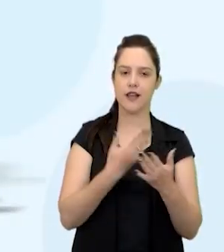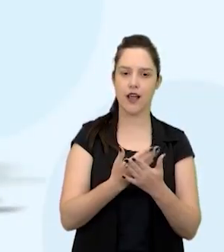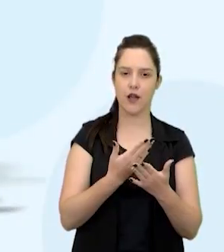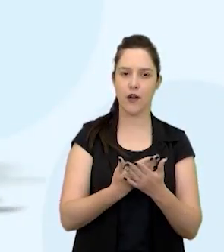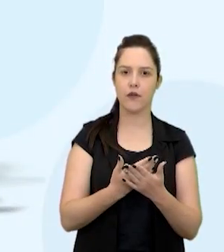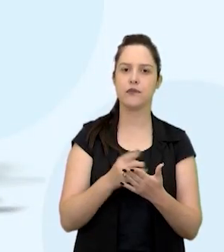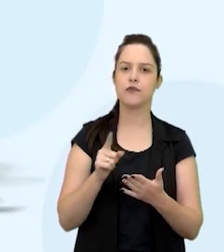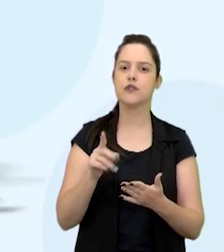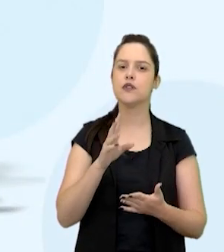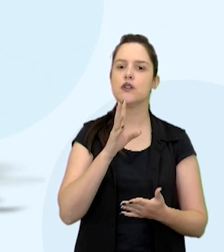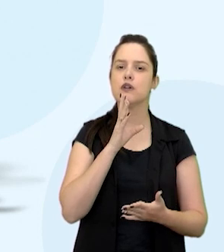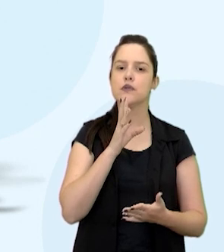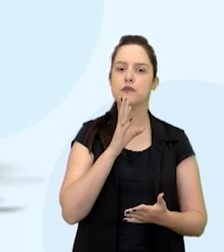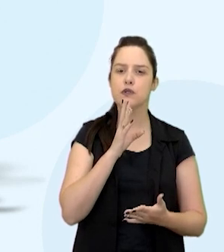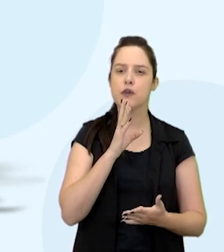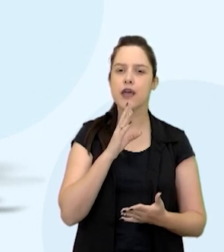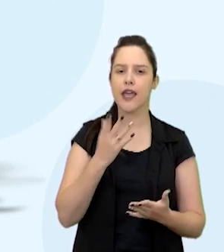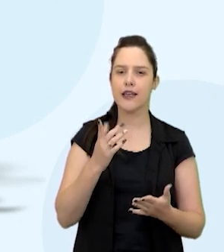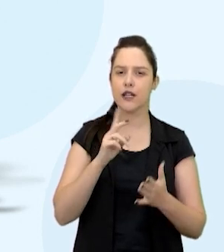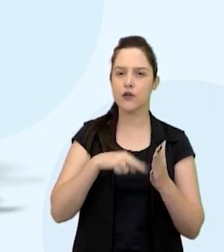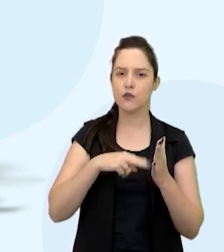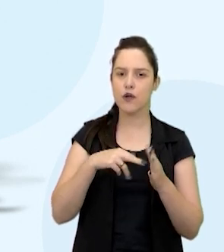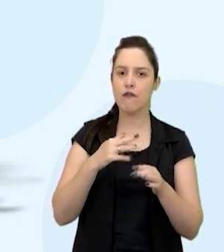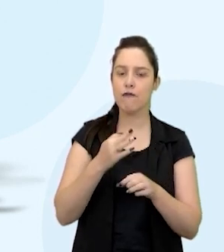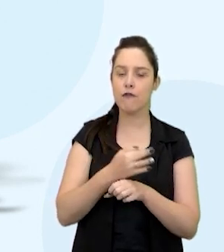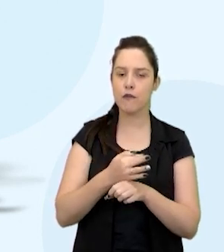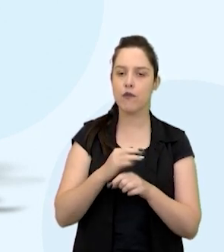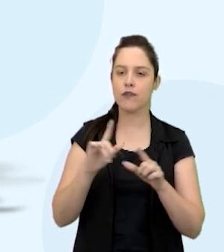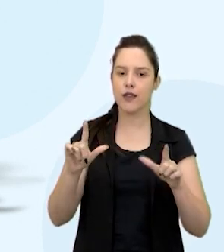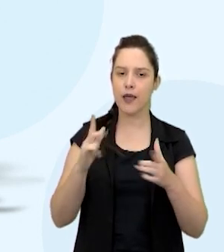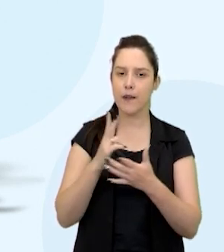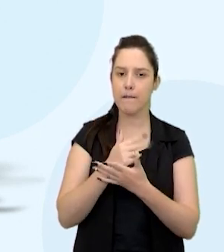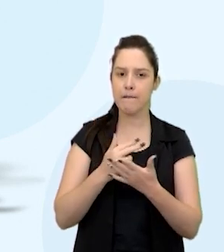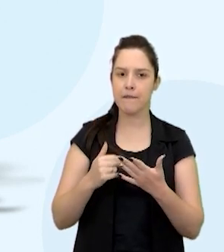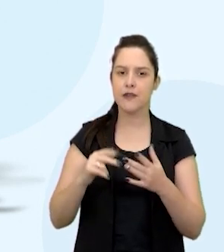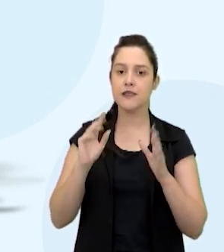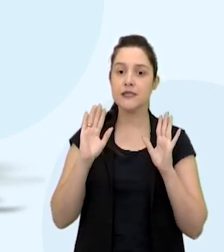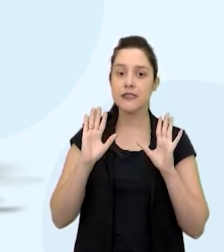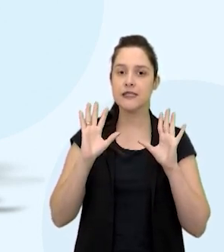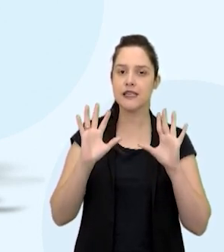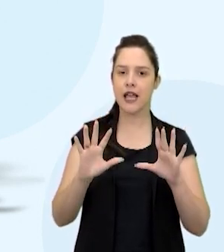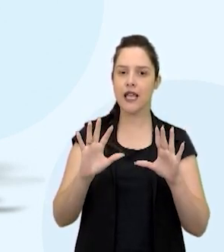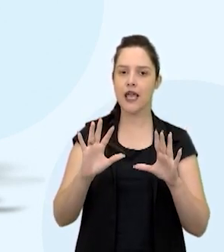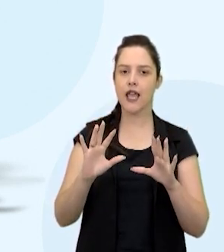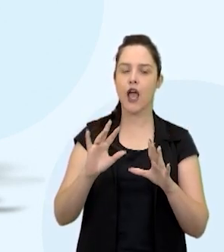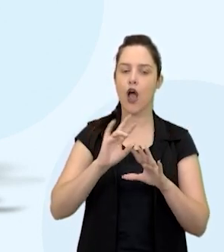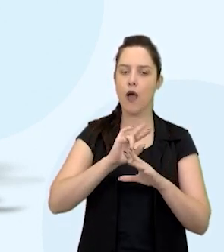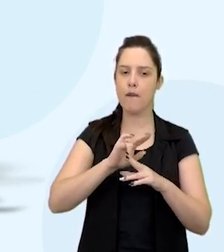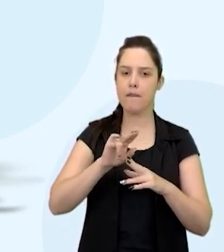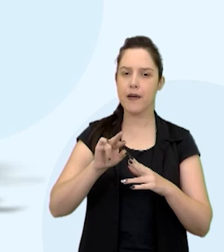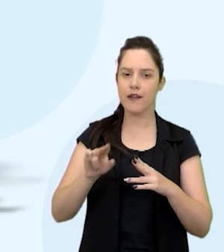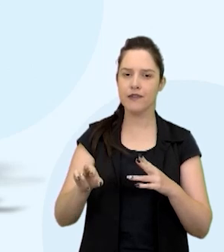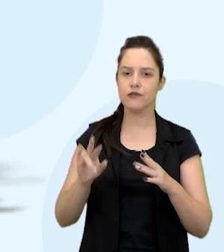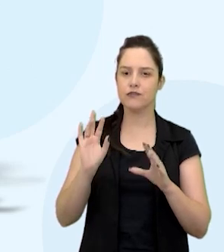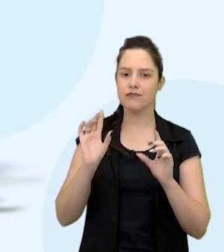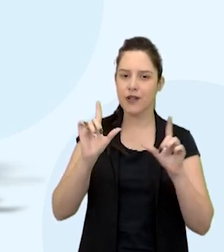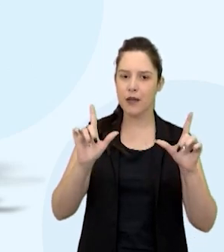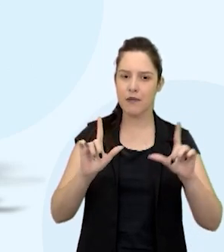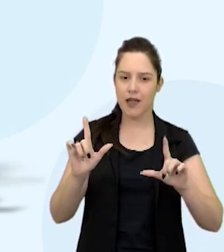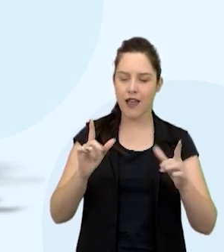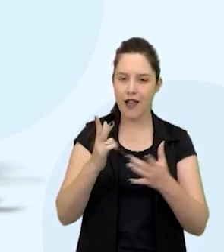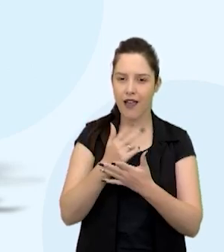Você conhece a leitura formal de imagens? Então, a nossa pergunta norteadora. Destaca-se apenas o aspecto formal de uma imagem, utilizando-se